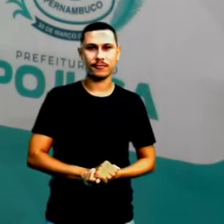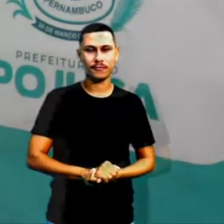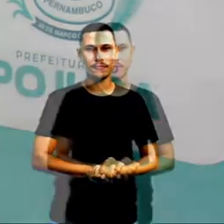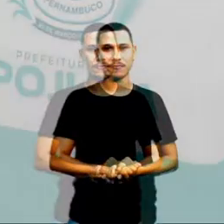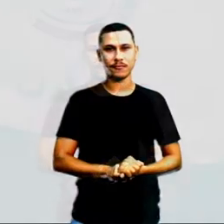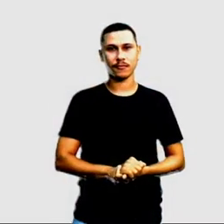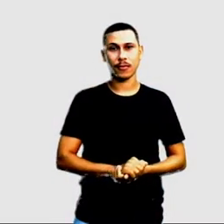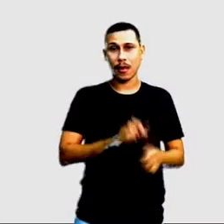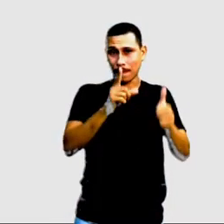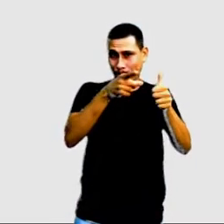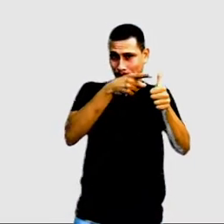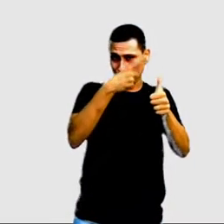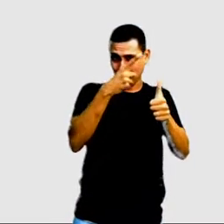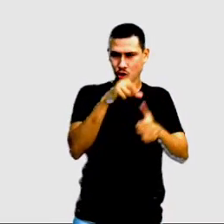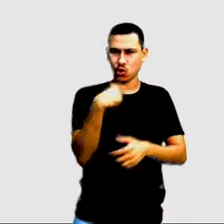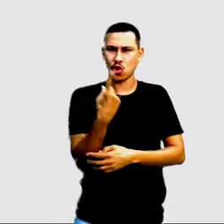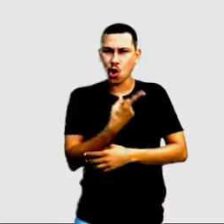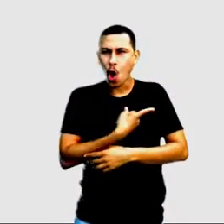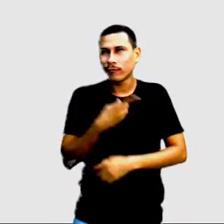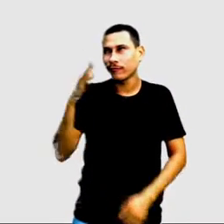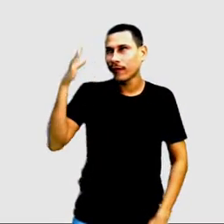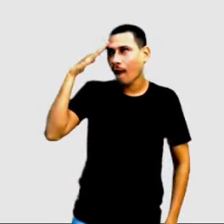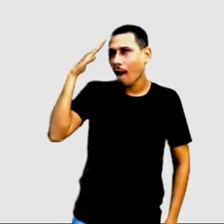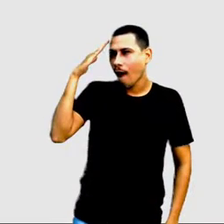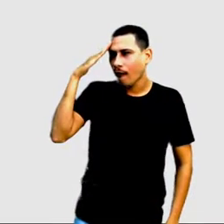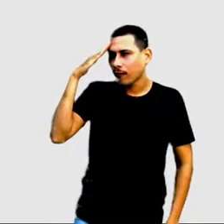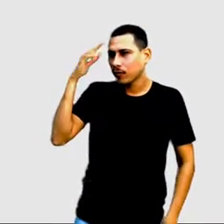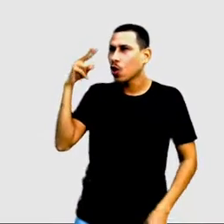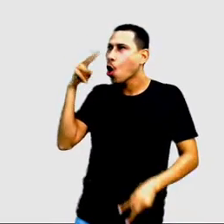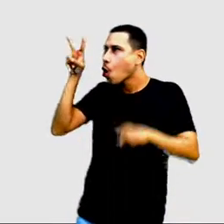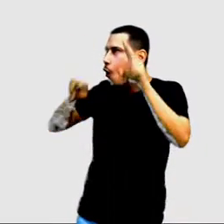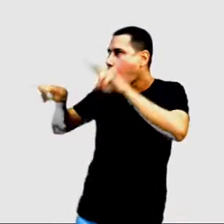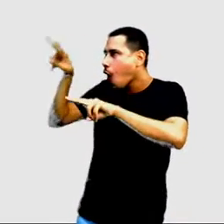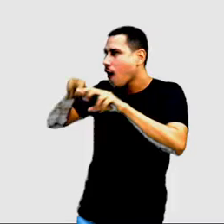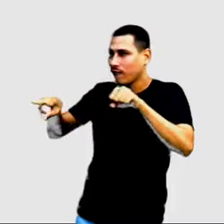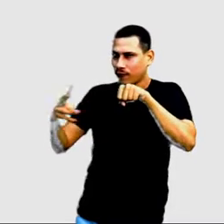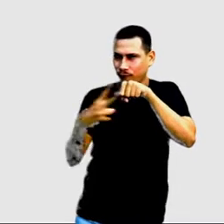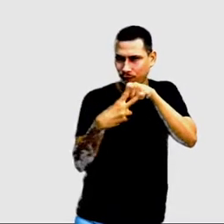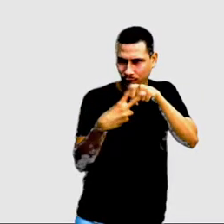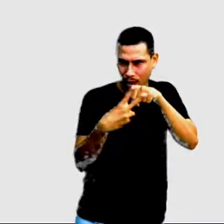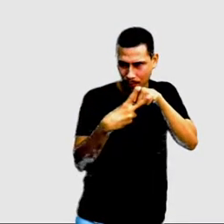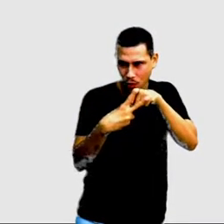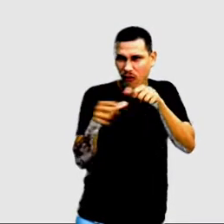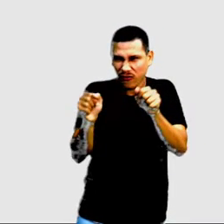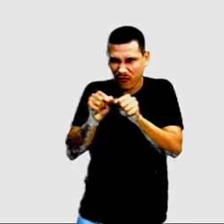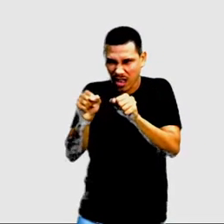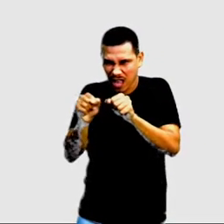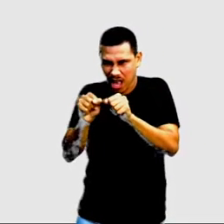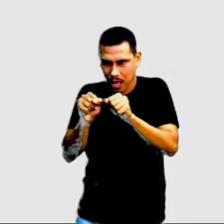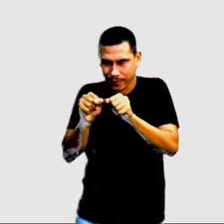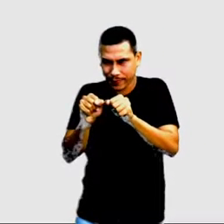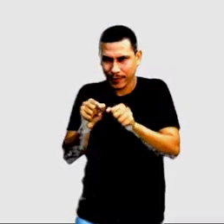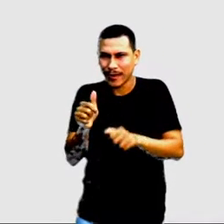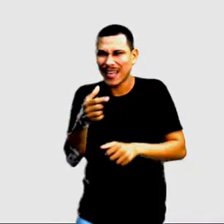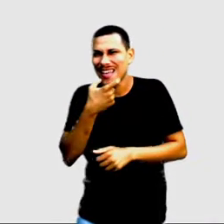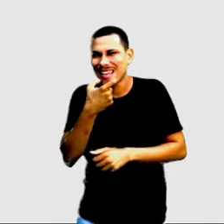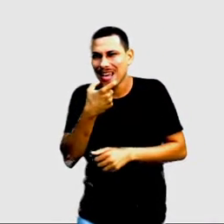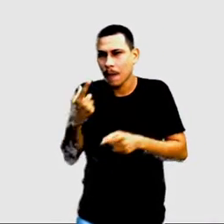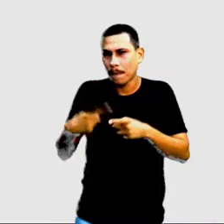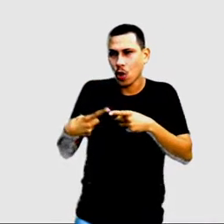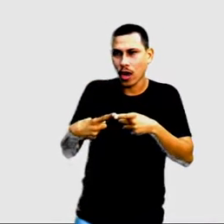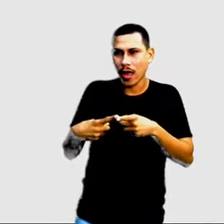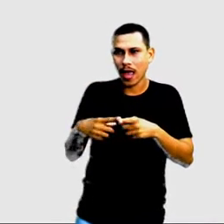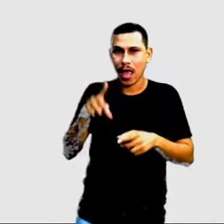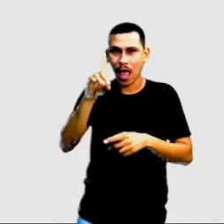lá. Primeiramente nós vamos analisar aqui, pessoal, o verbo to do. Beleza? Porque o does é